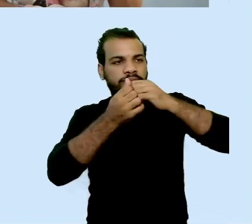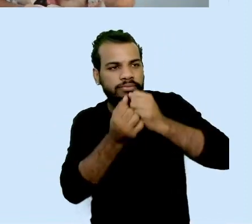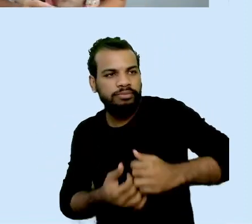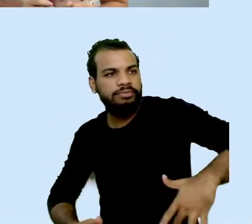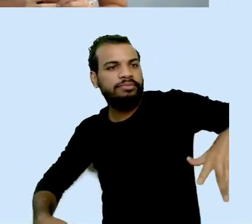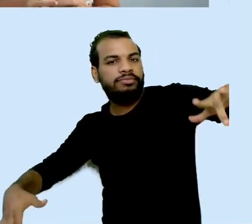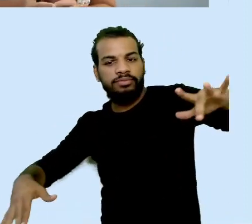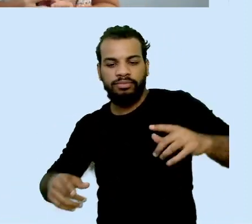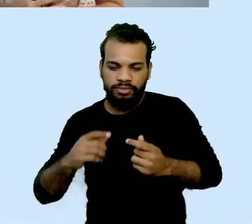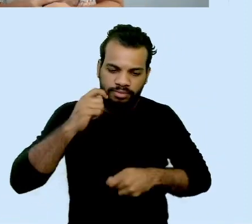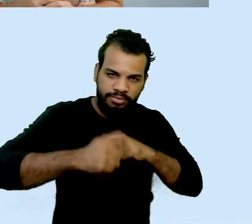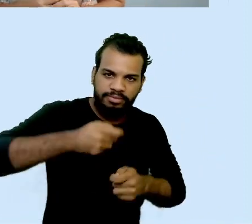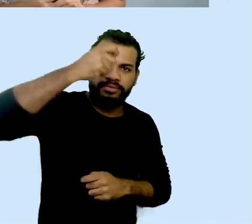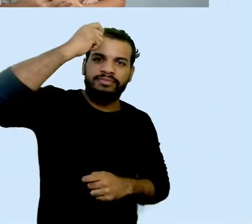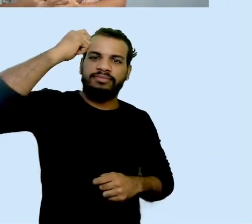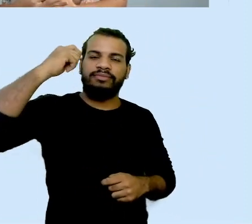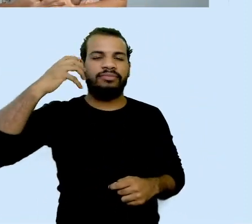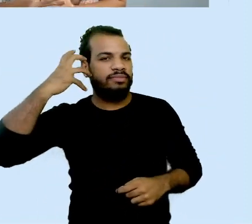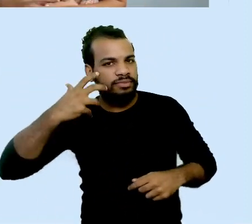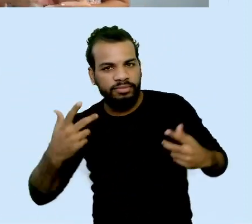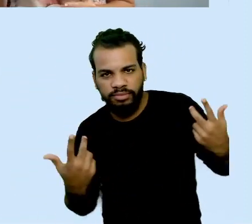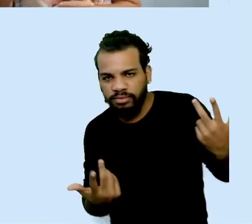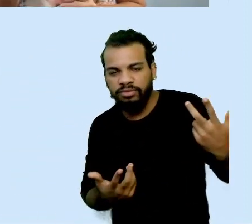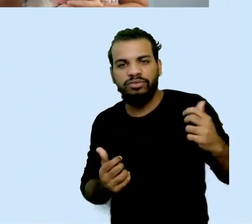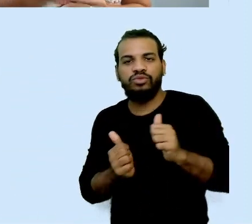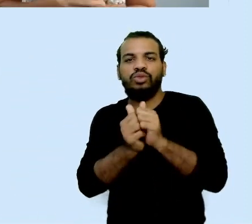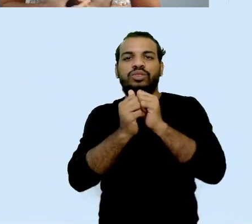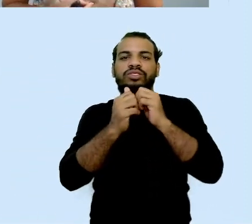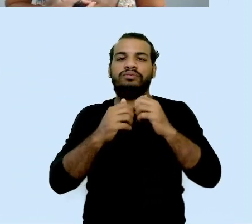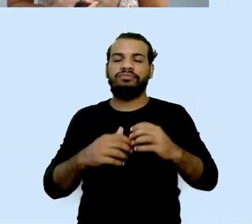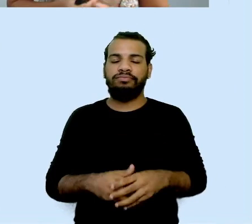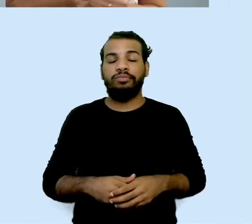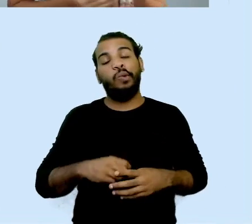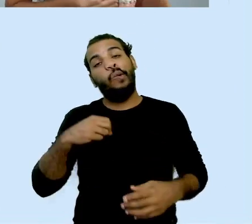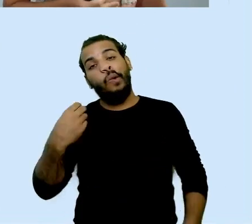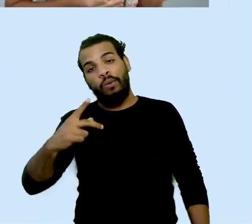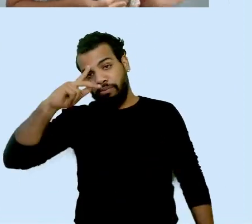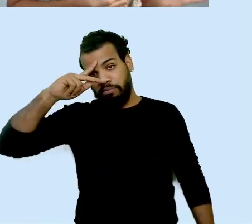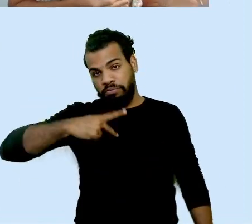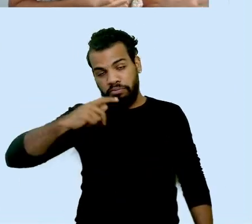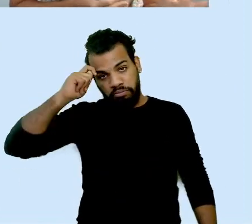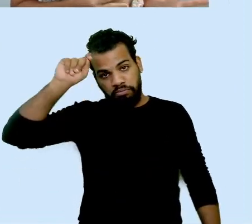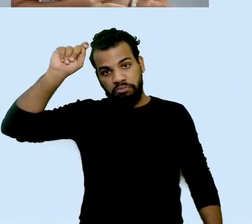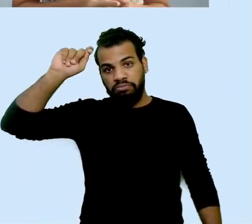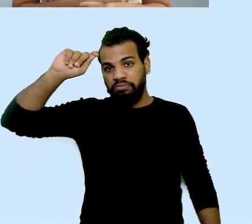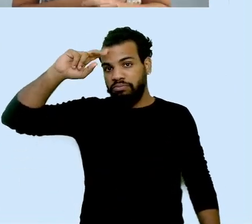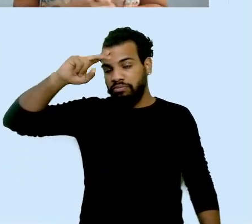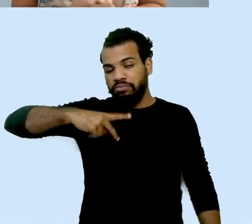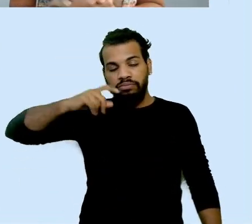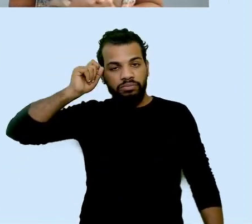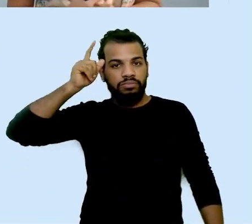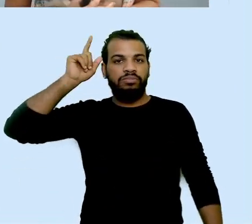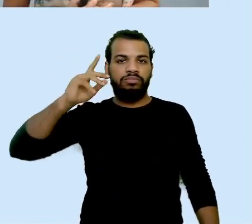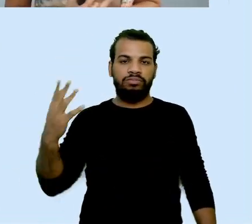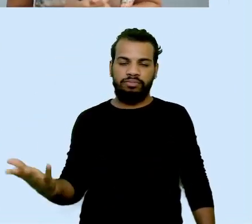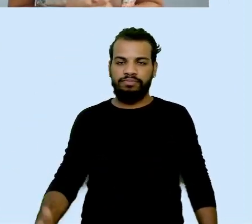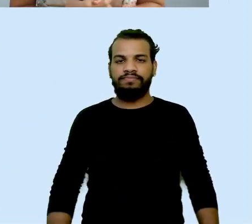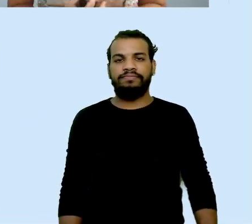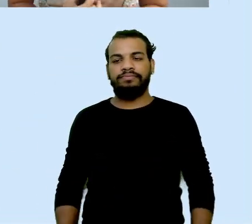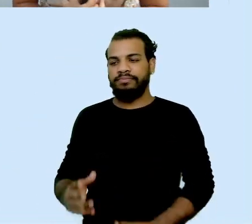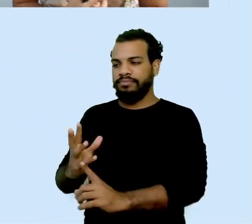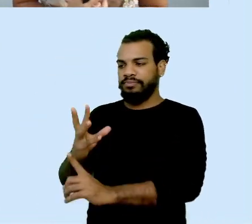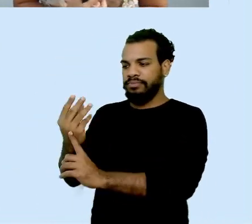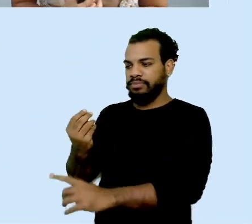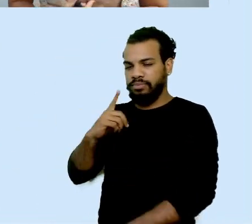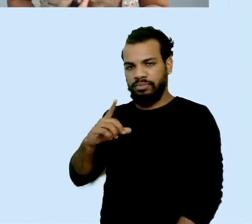pode acontecer, sabe o que também? Pode acontecer de uma criação autoral para determinado espetáculo. E aí eu vou falar aqui de uma artista chamada